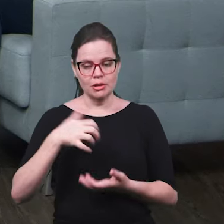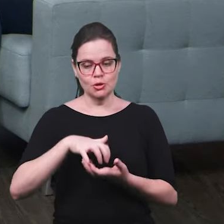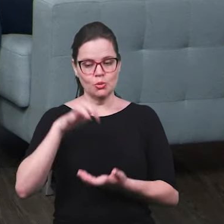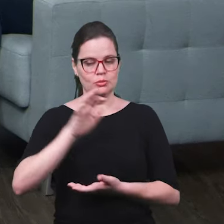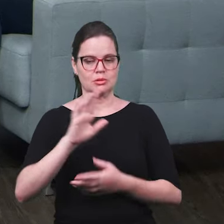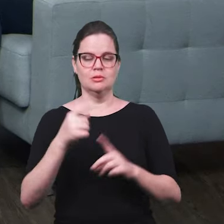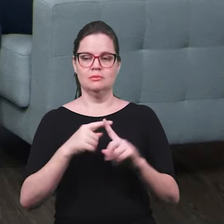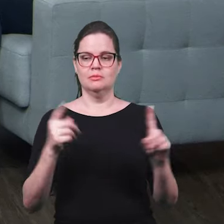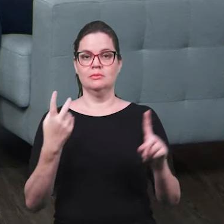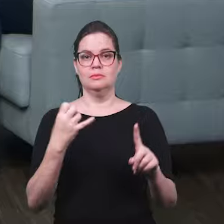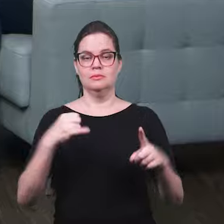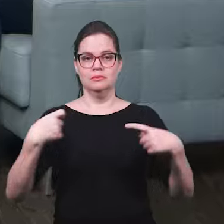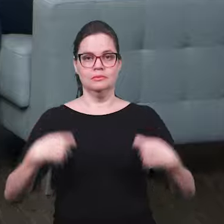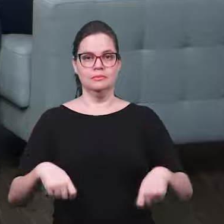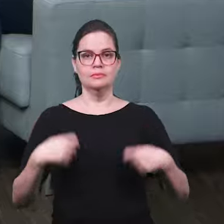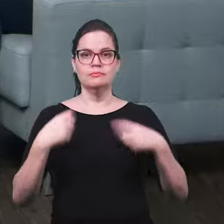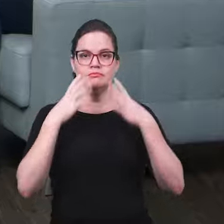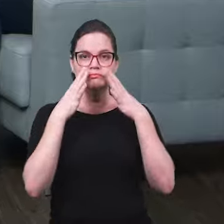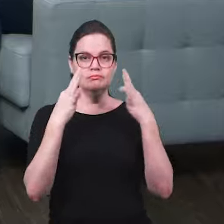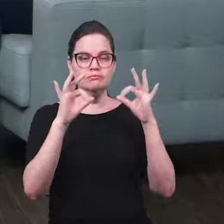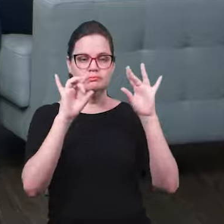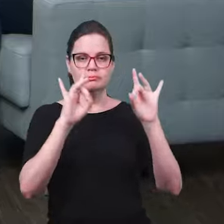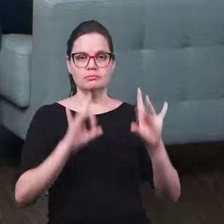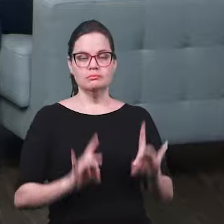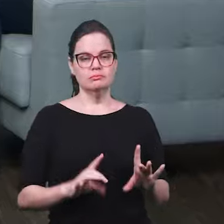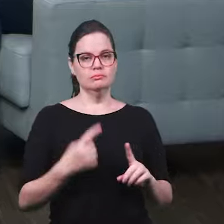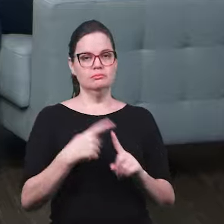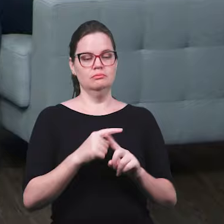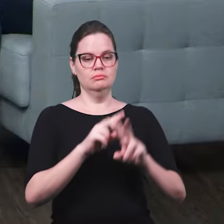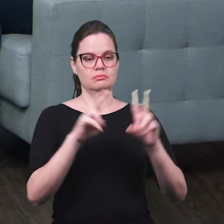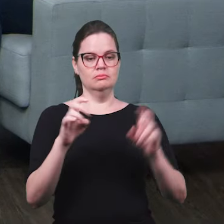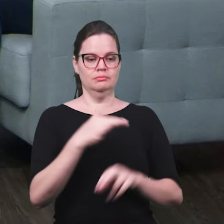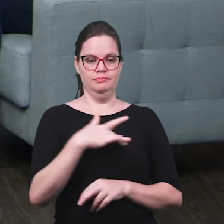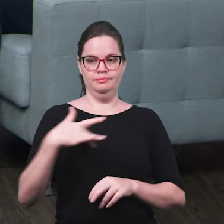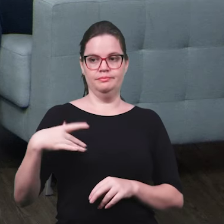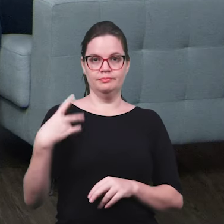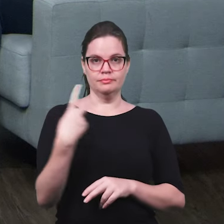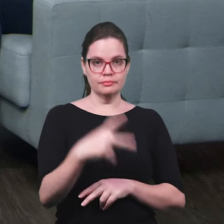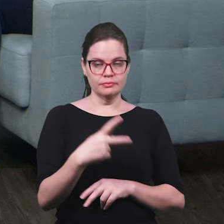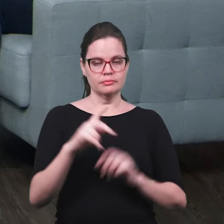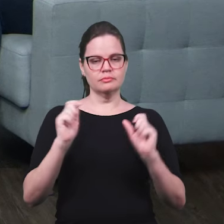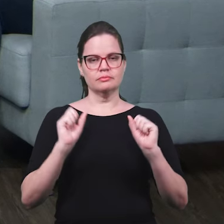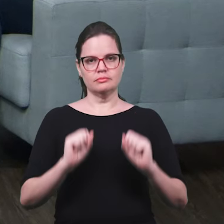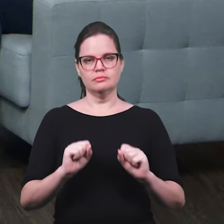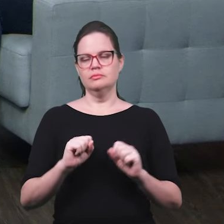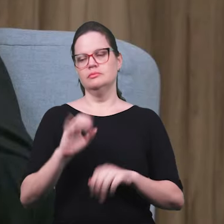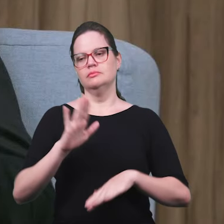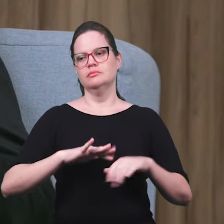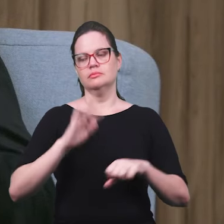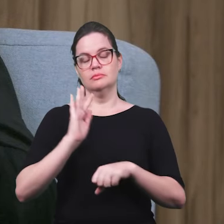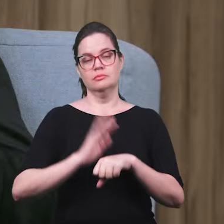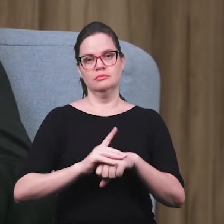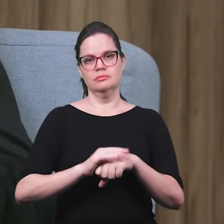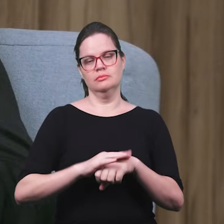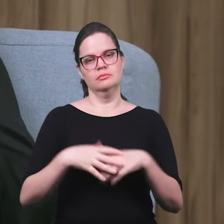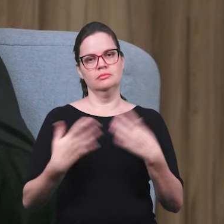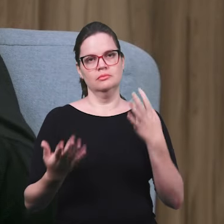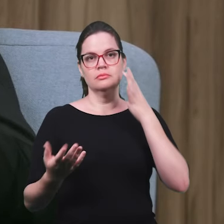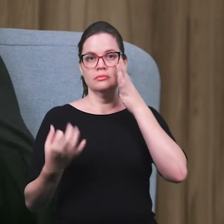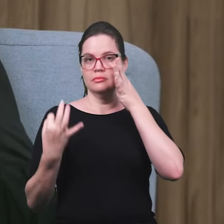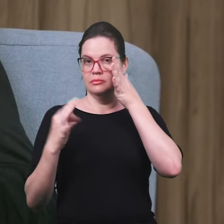idosos, mas toda pessoa que carece de uma atenção especial na sua parte de saúde, né? Às vezes uma